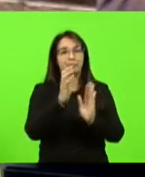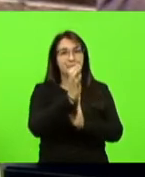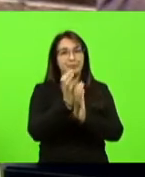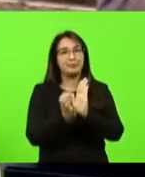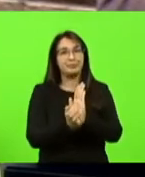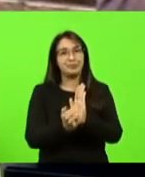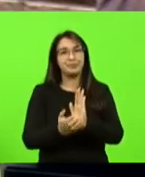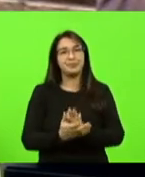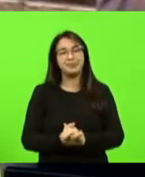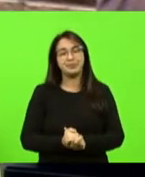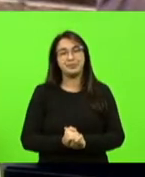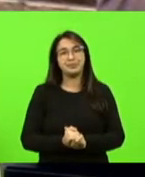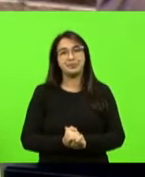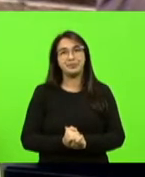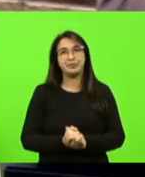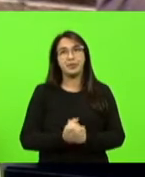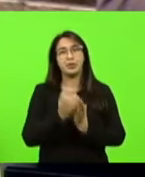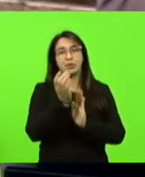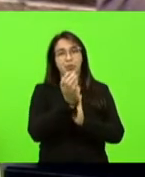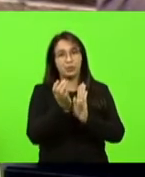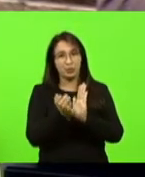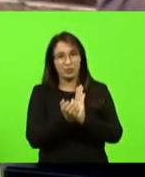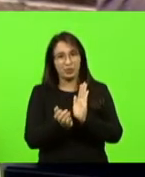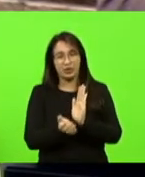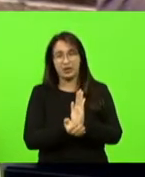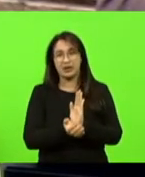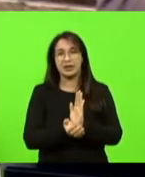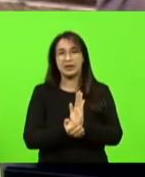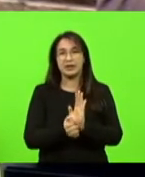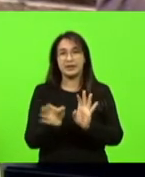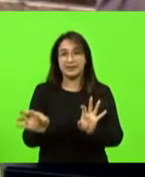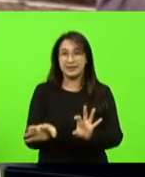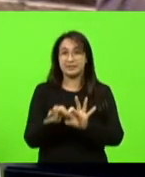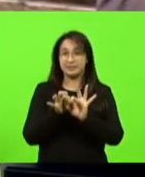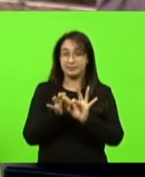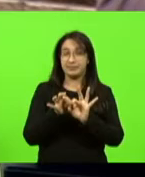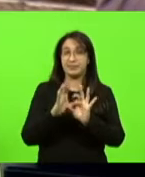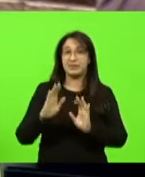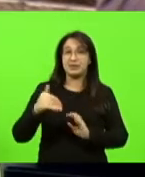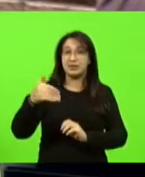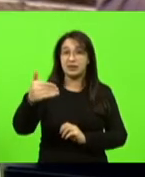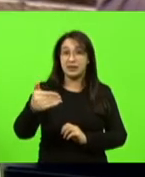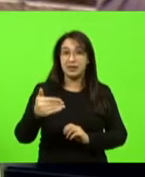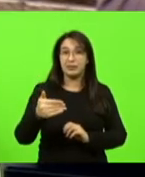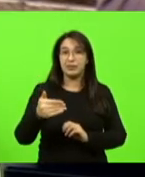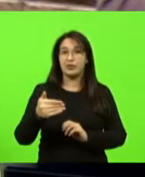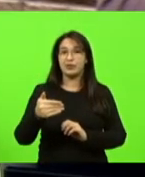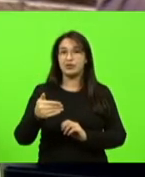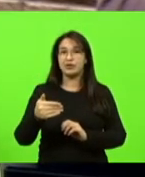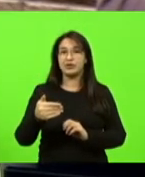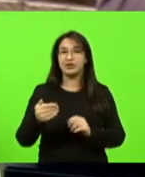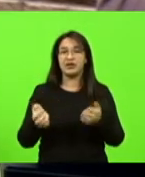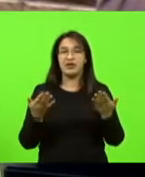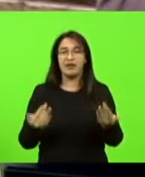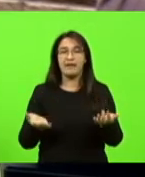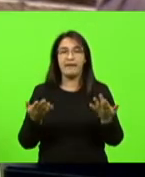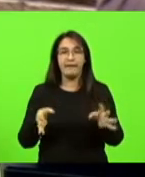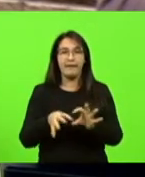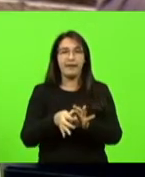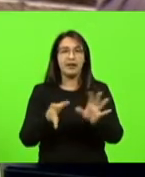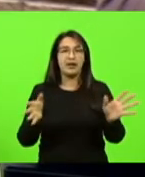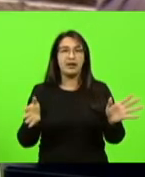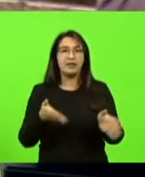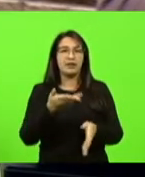Faz burocracia para fazer um convênio e depois afrouxa lá na hora da execução e da